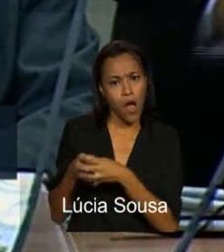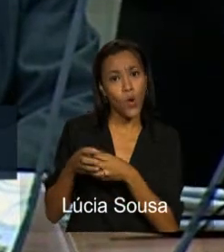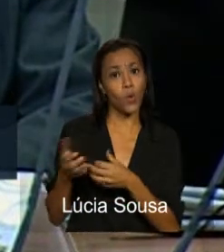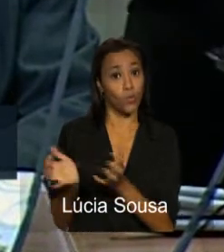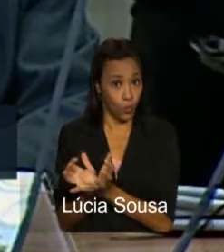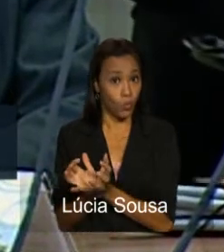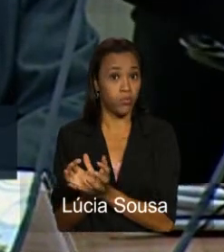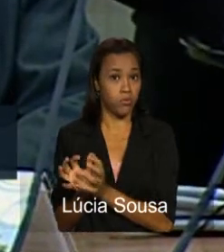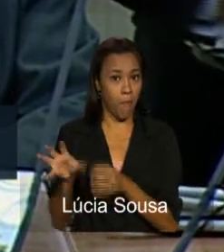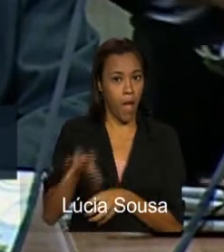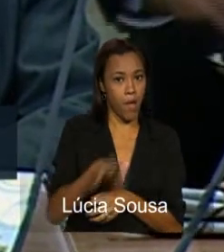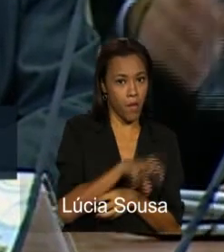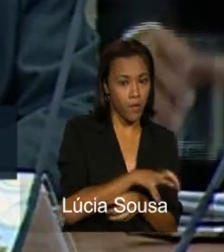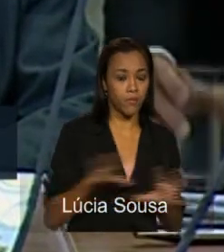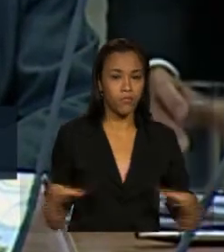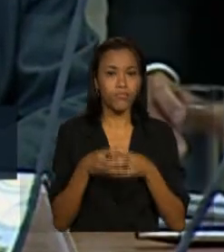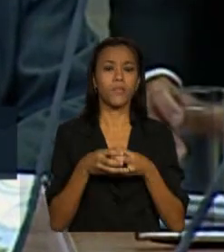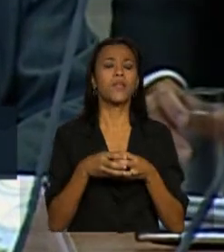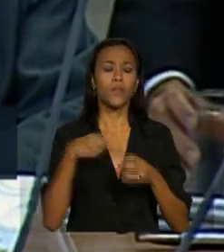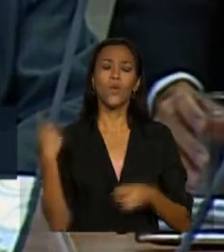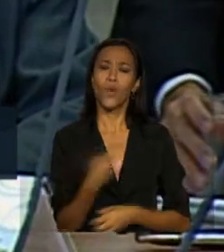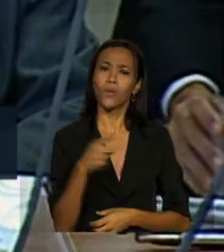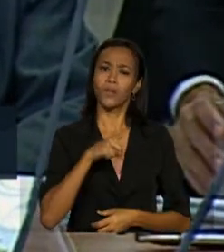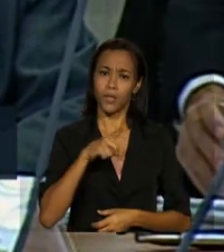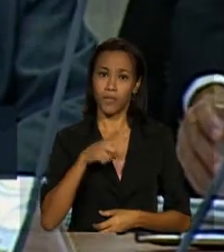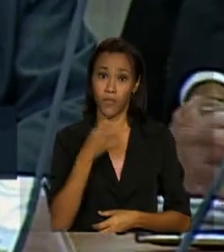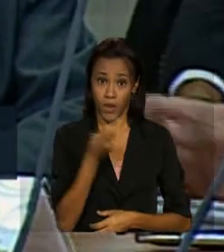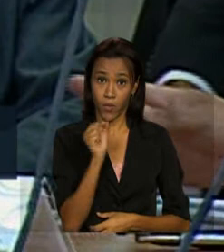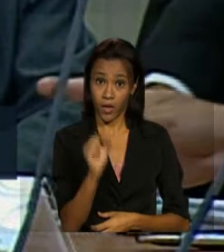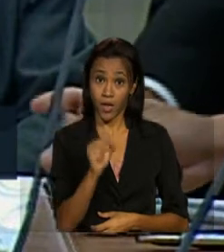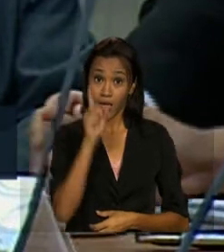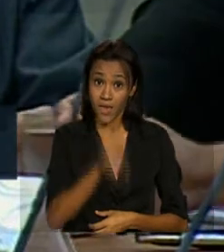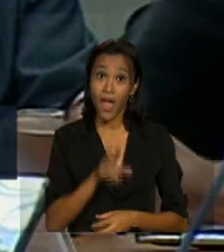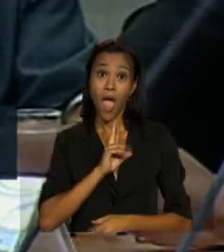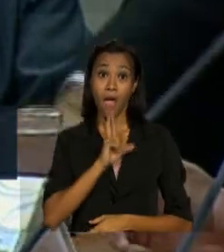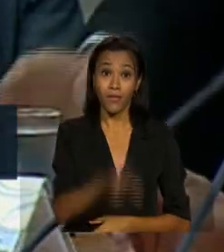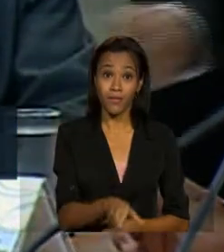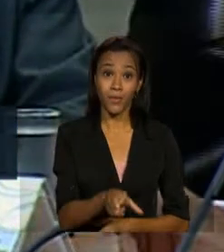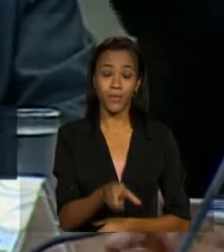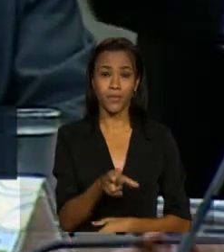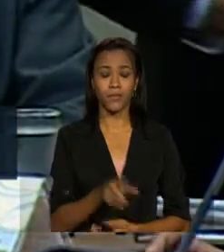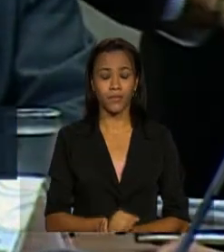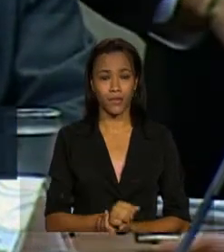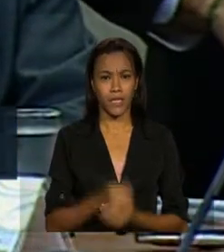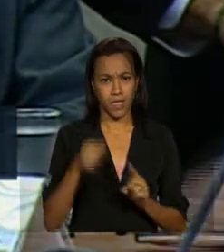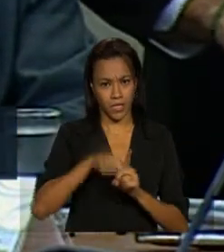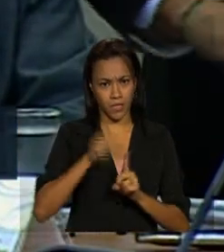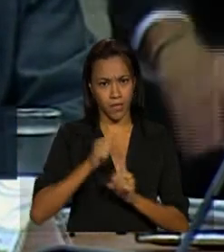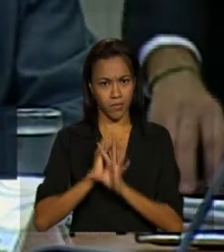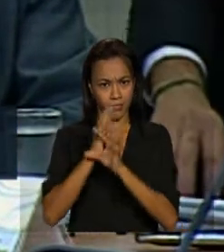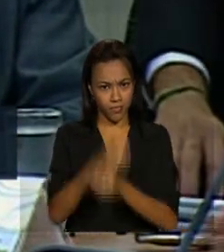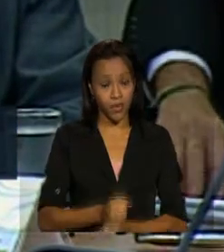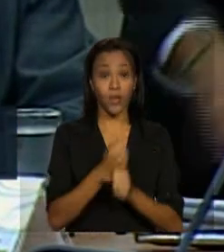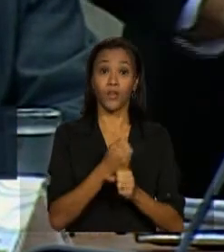Então, nós estamos também ressaltando que são resultados, né, obtidos nesses meses do ano